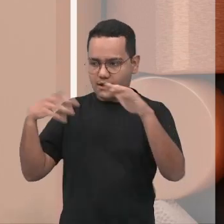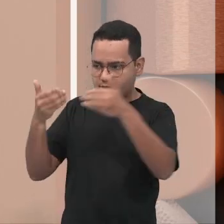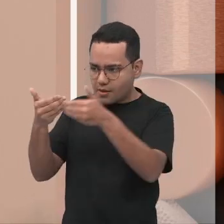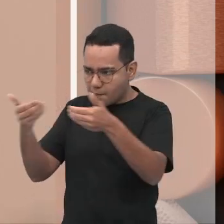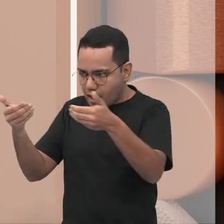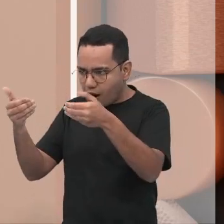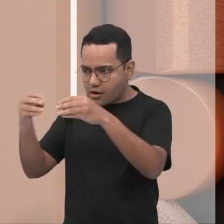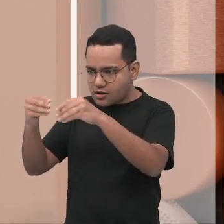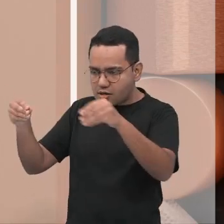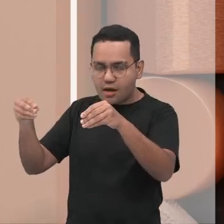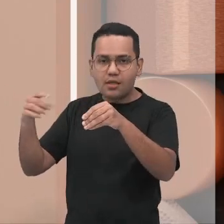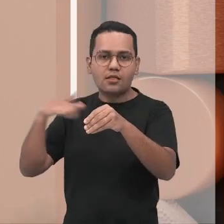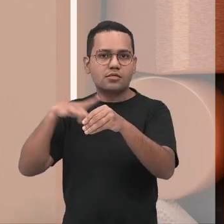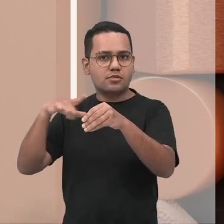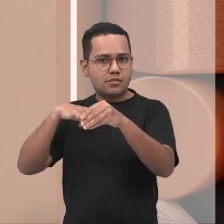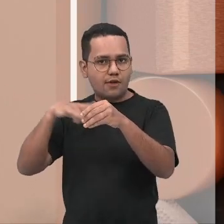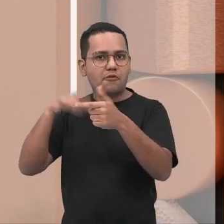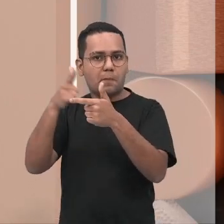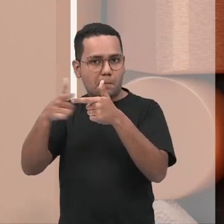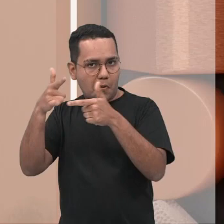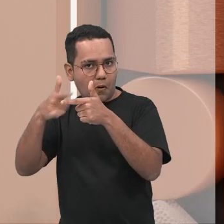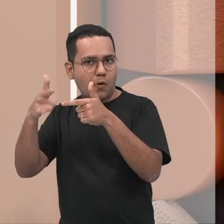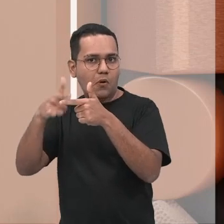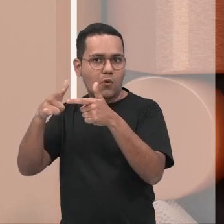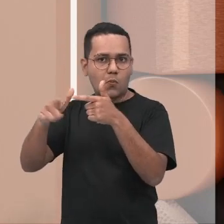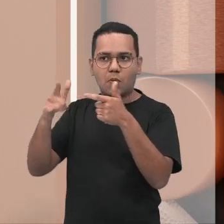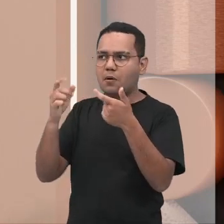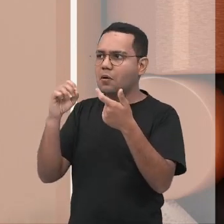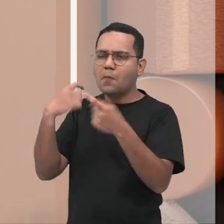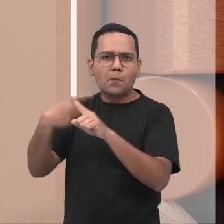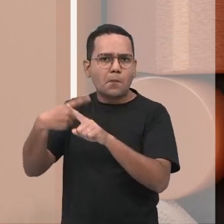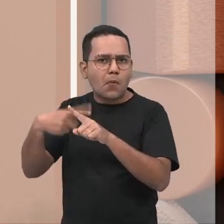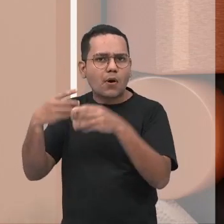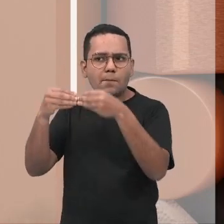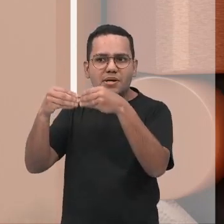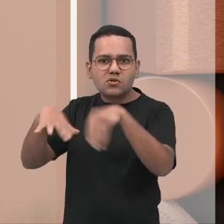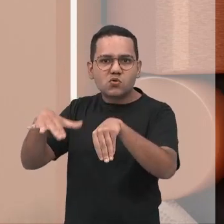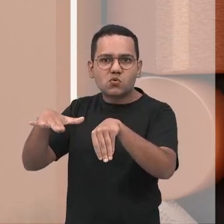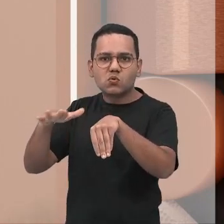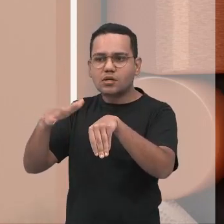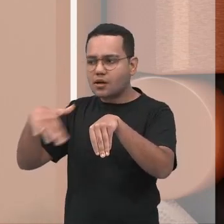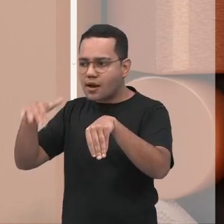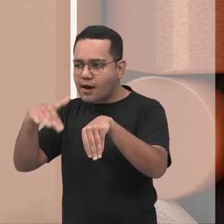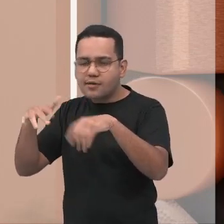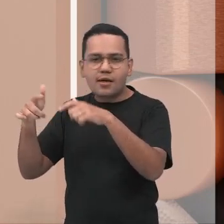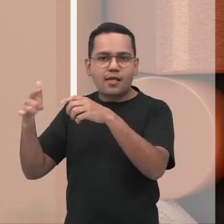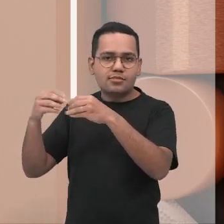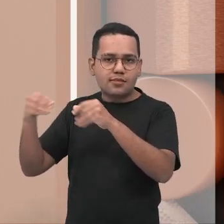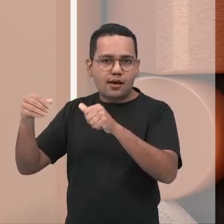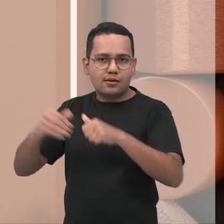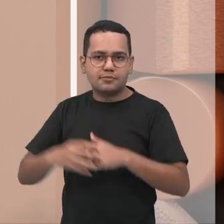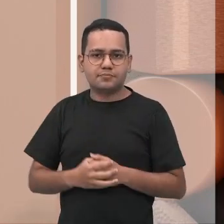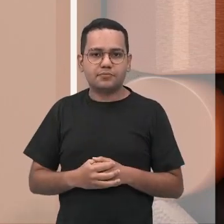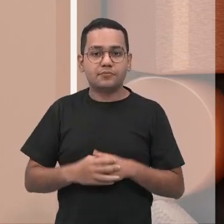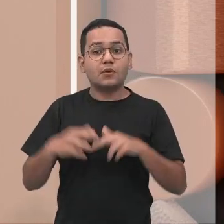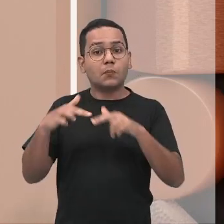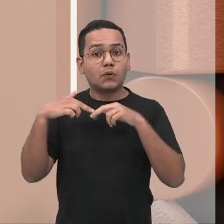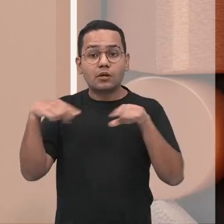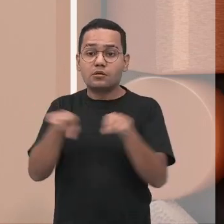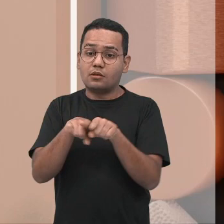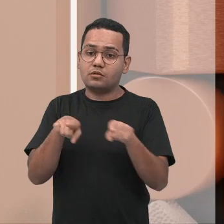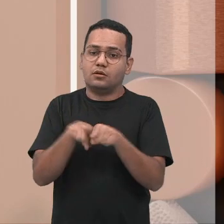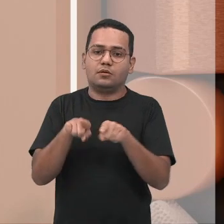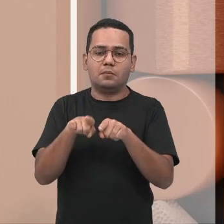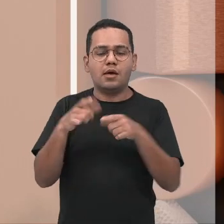de interesses, ocasionou uma rivalidade e também, gente, os movimentos nacionalistas, que